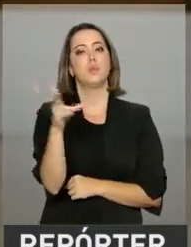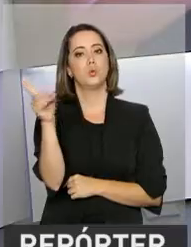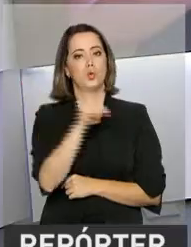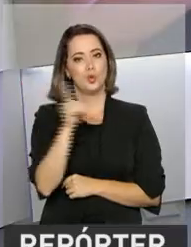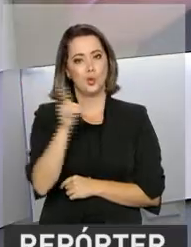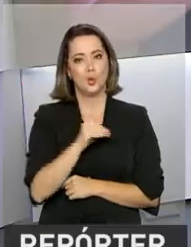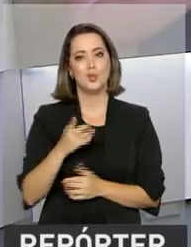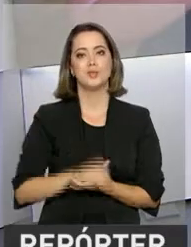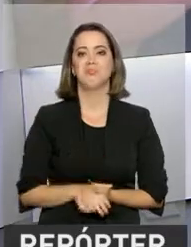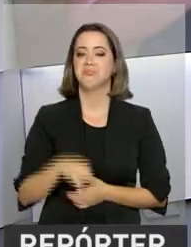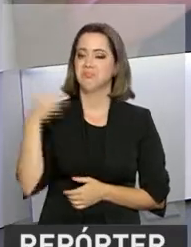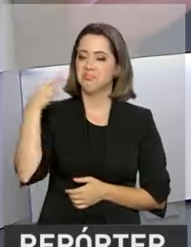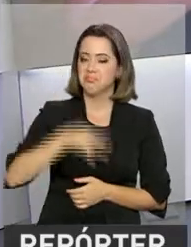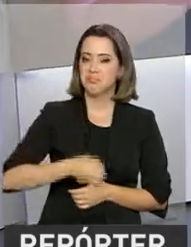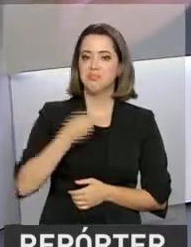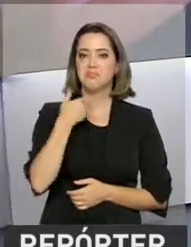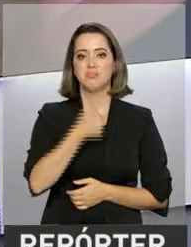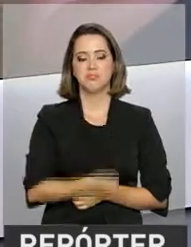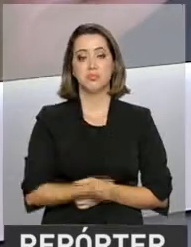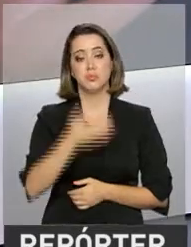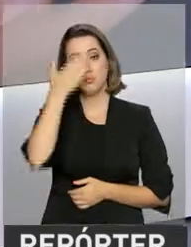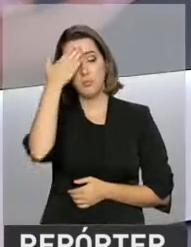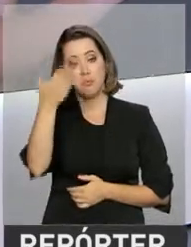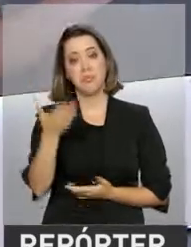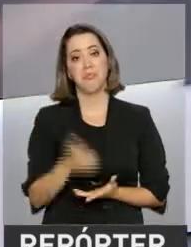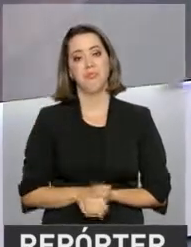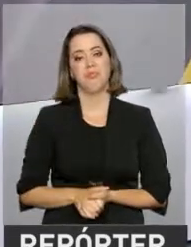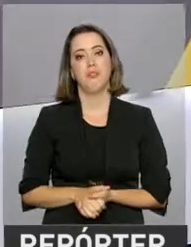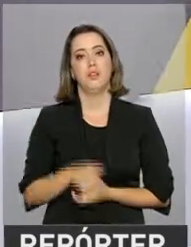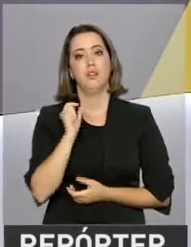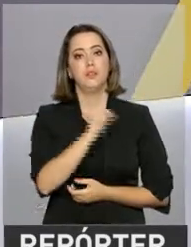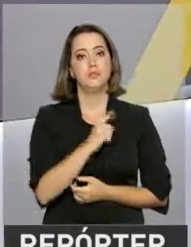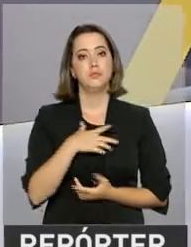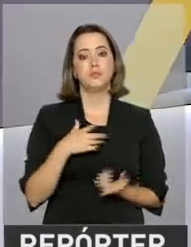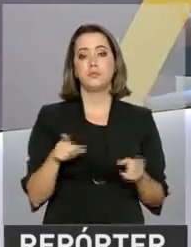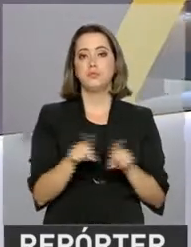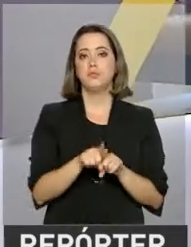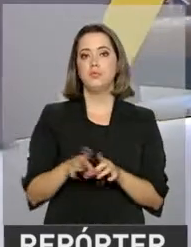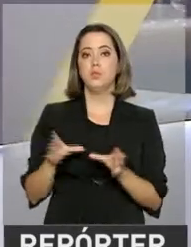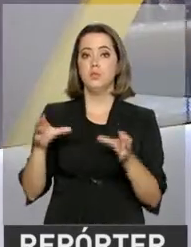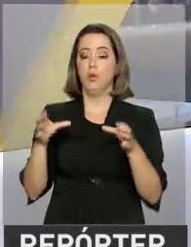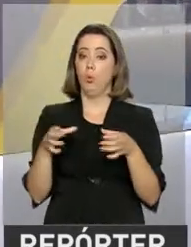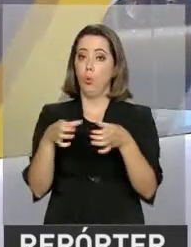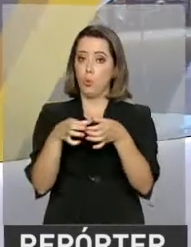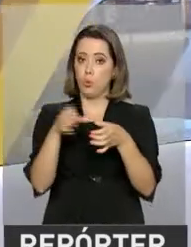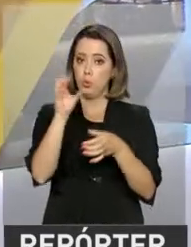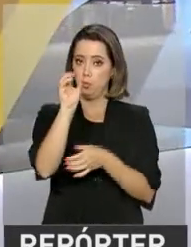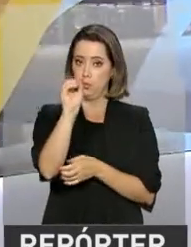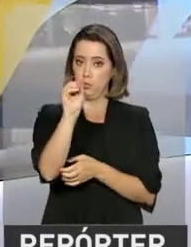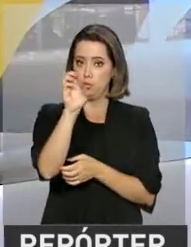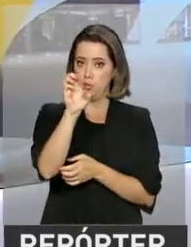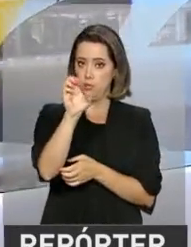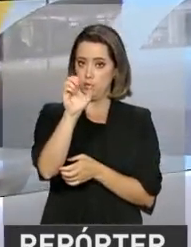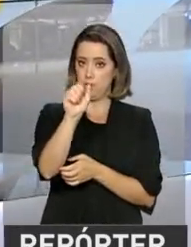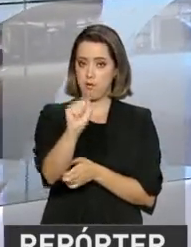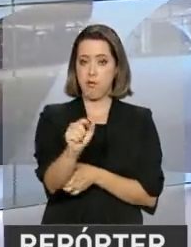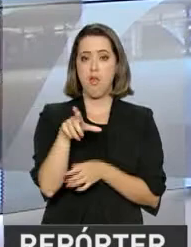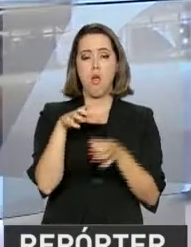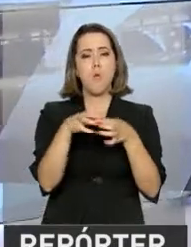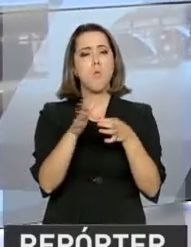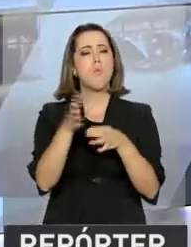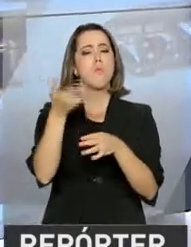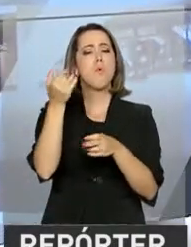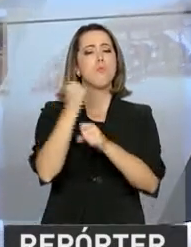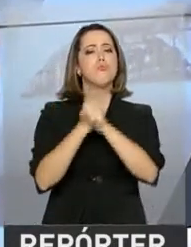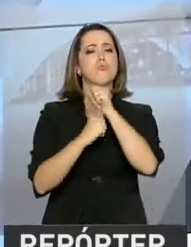ótimo zona muito obrigado pela sua participação ea organização dos estados americanos roy é a mais antiga organização regional